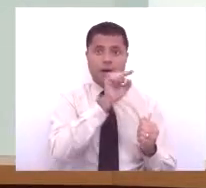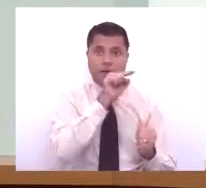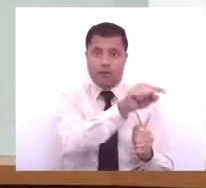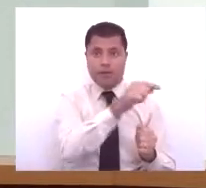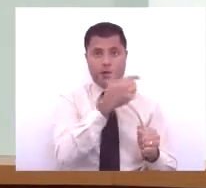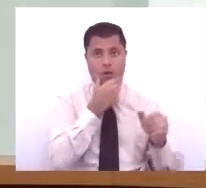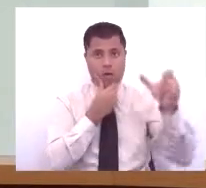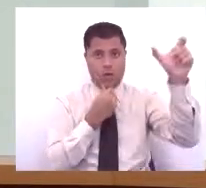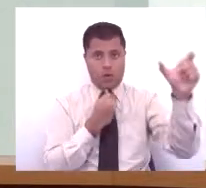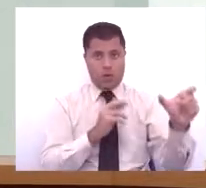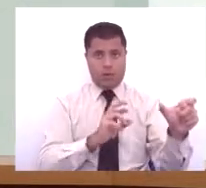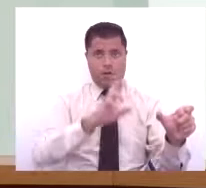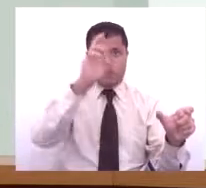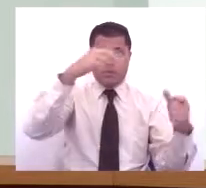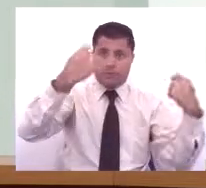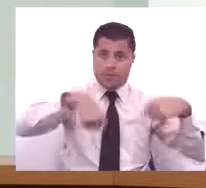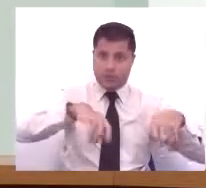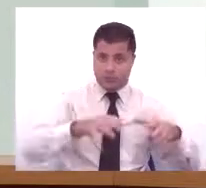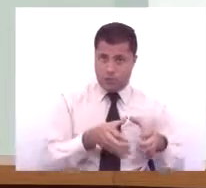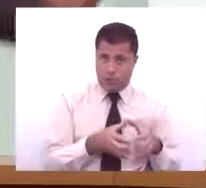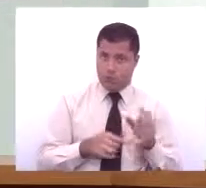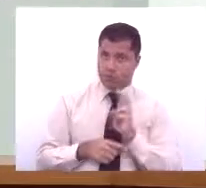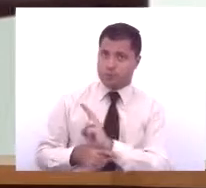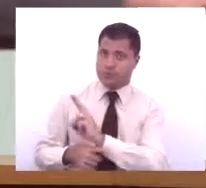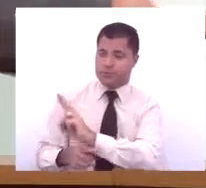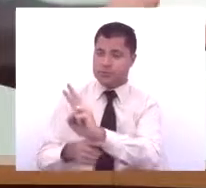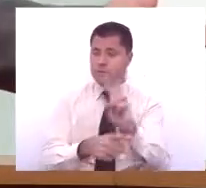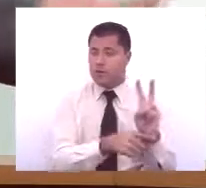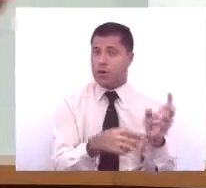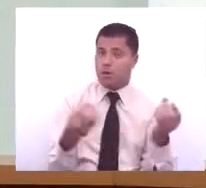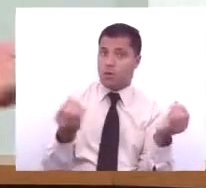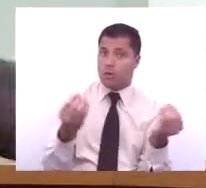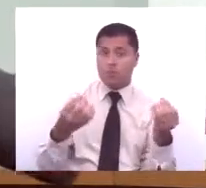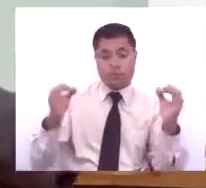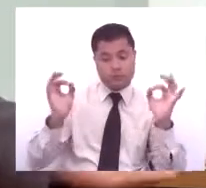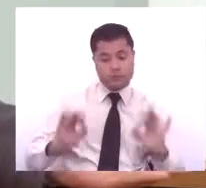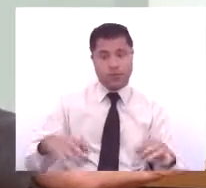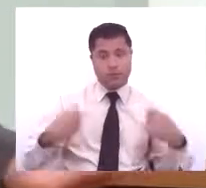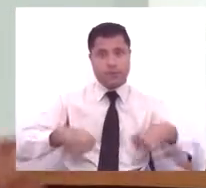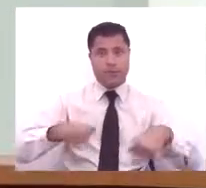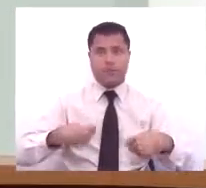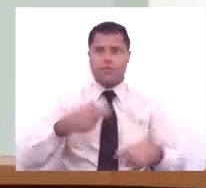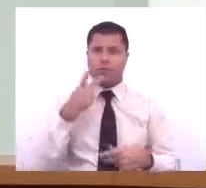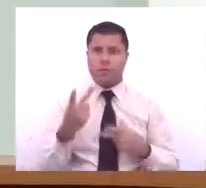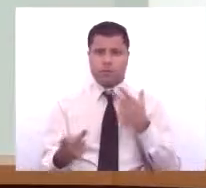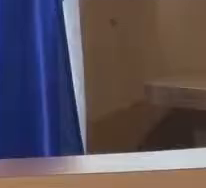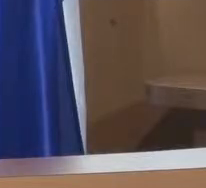fiscalizem esse tipo de trabalho. Tanto se fala no meio ambiente, não se respeita o meio ambiente.